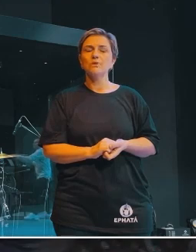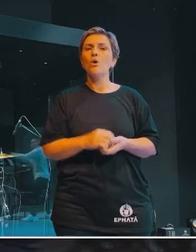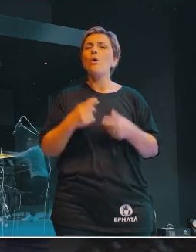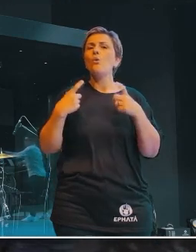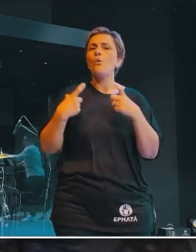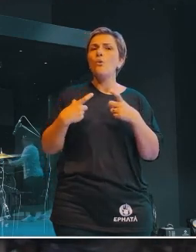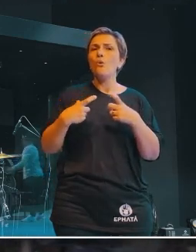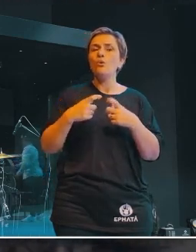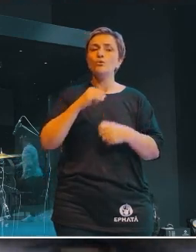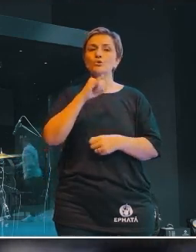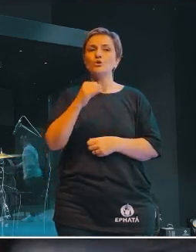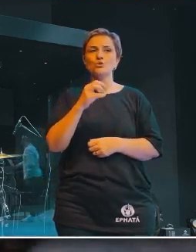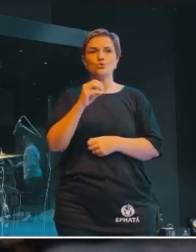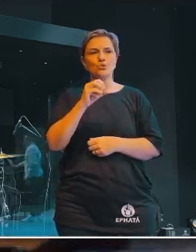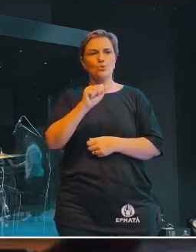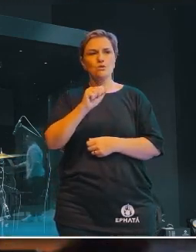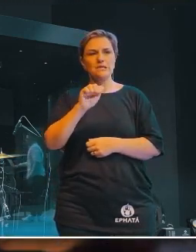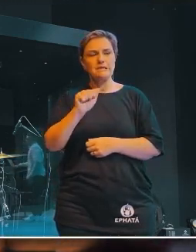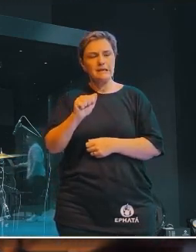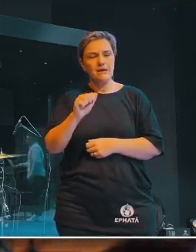onde foi que Josafá errou?